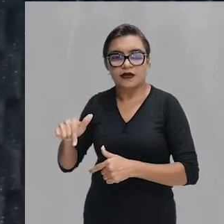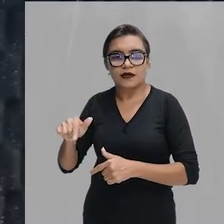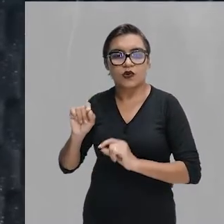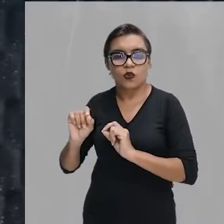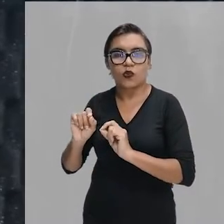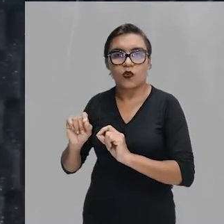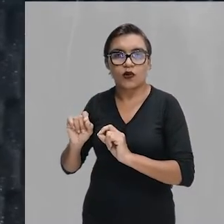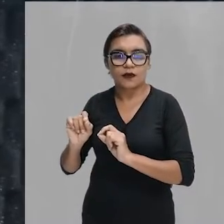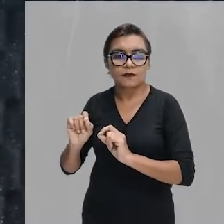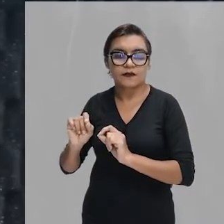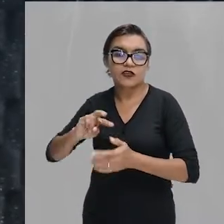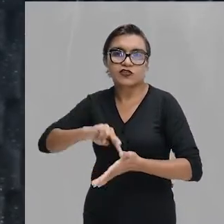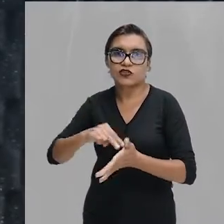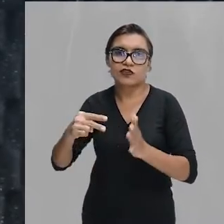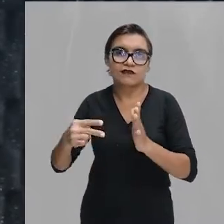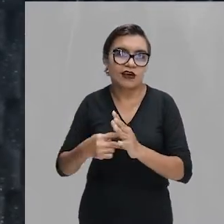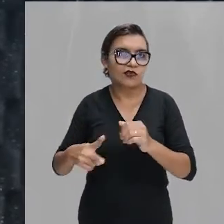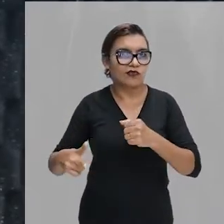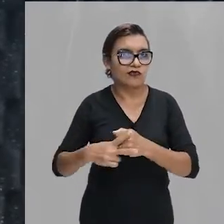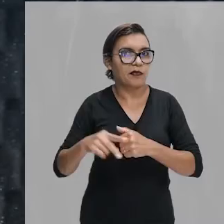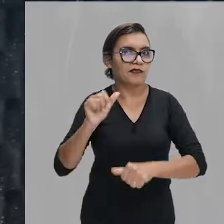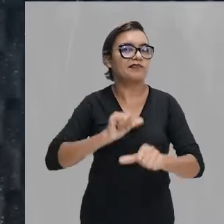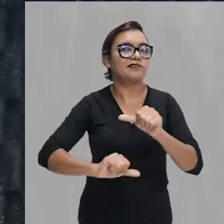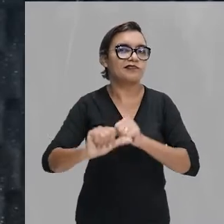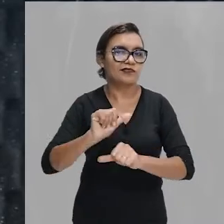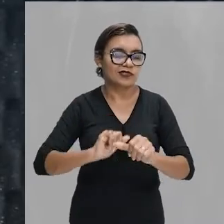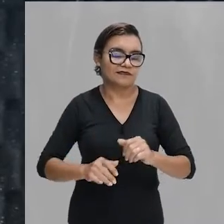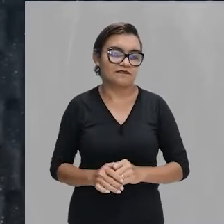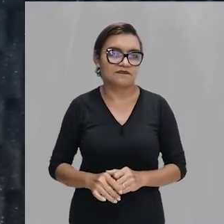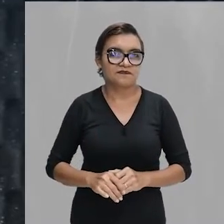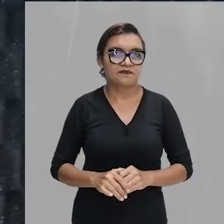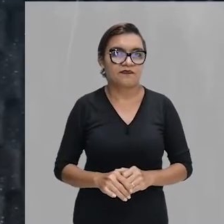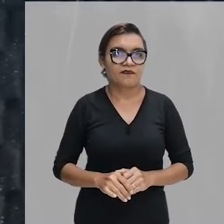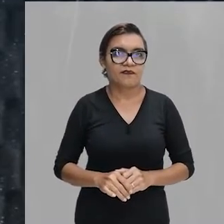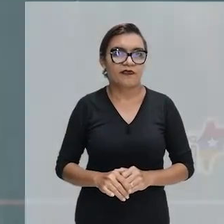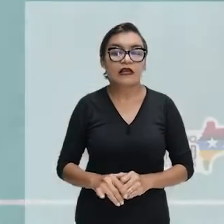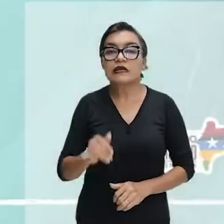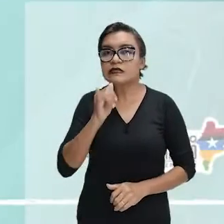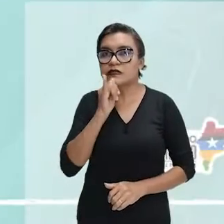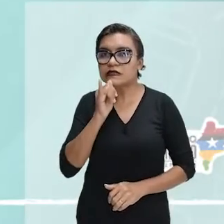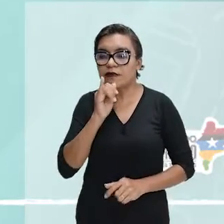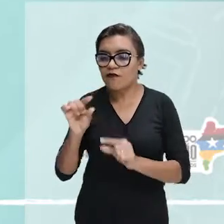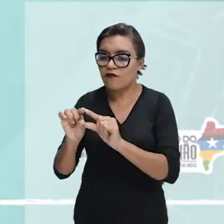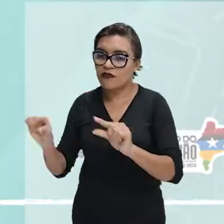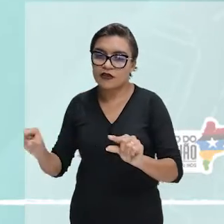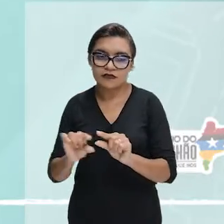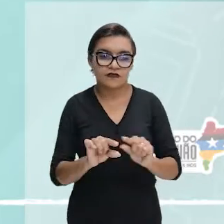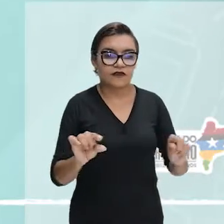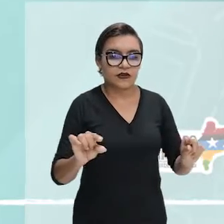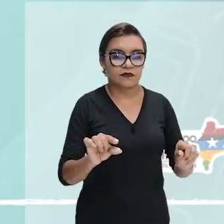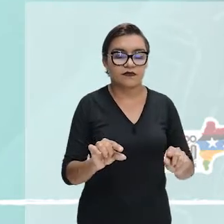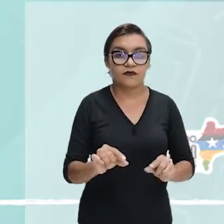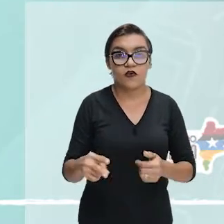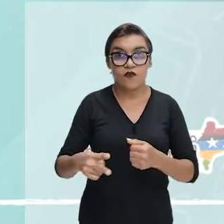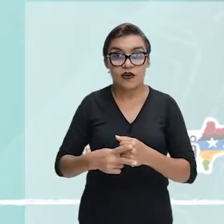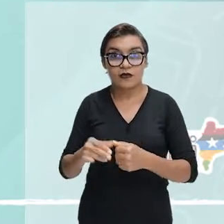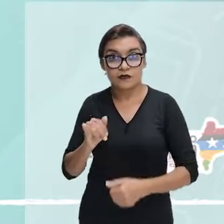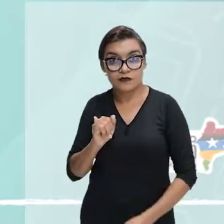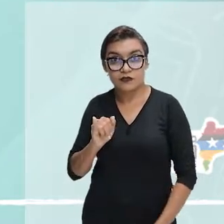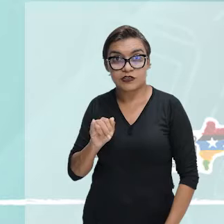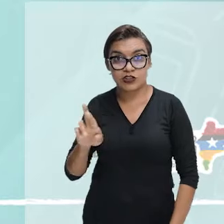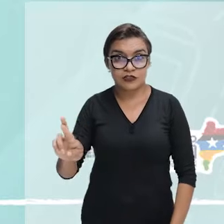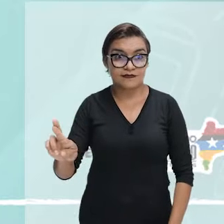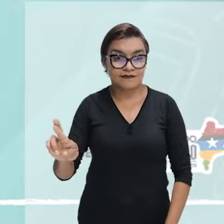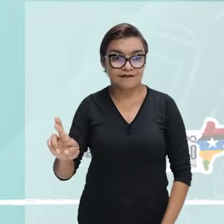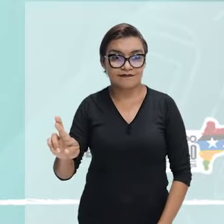significado do verbo vai já alterar. Em cada exemplo, o verbo ir-se assumiu um